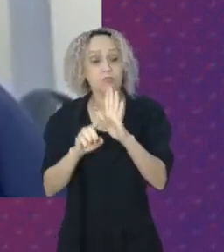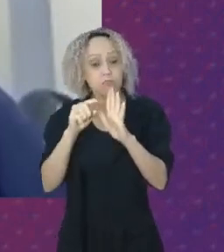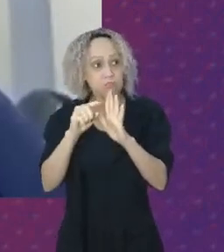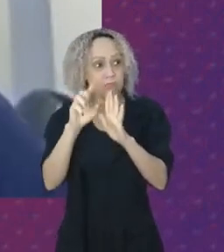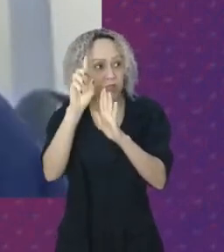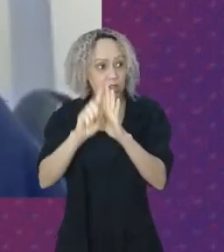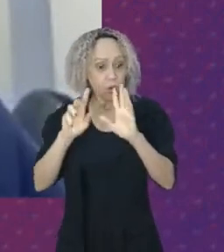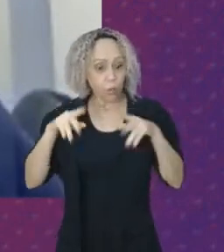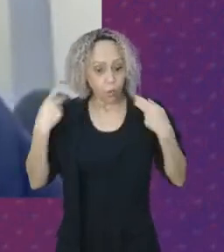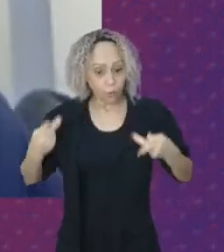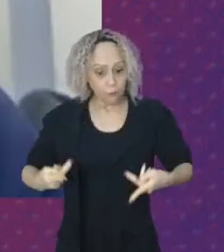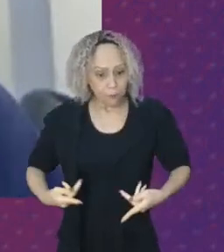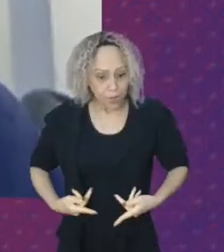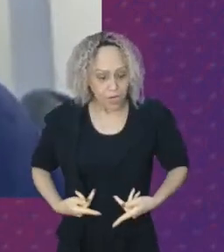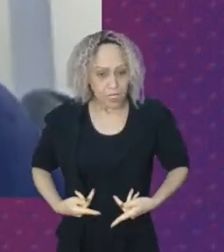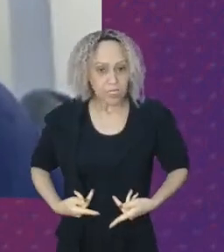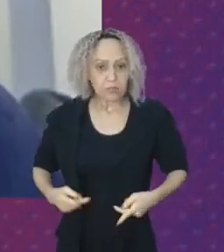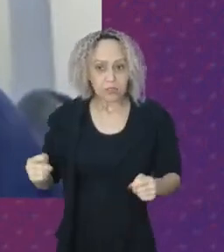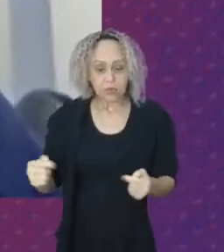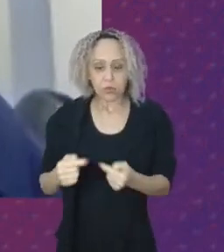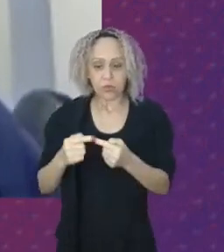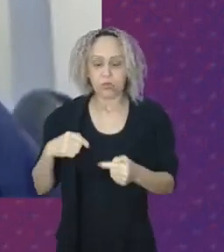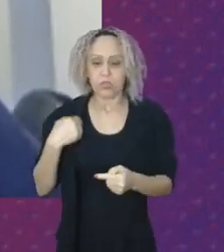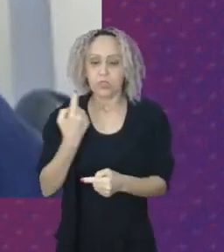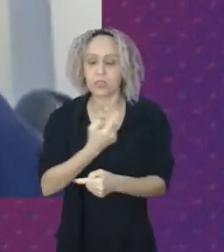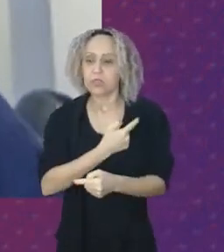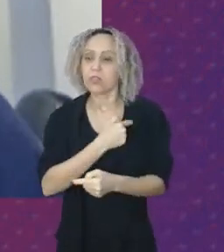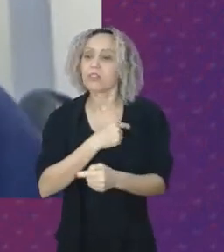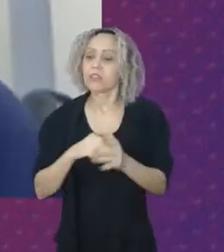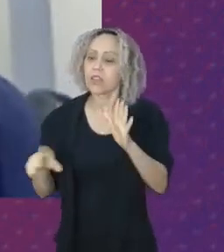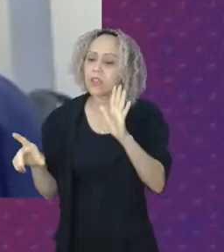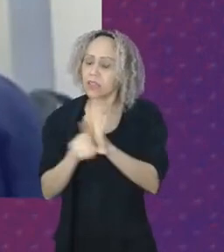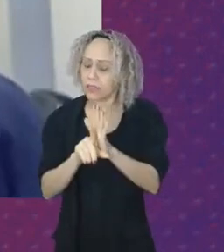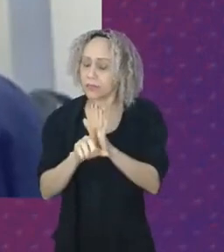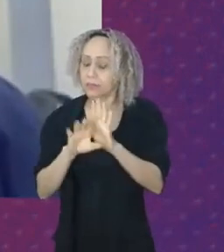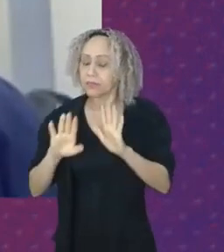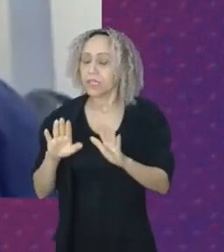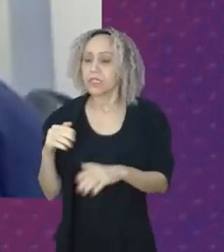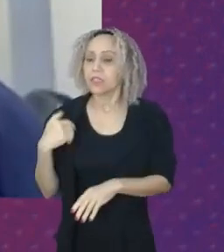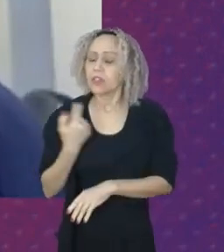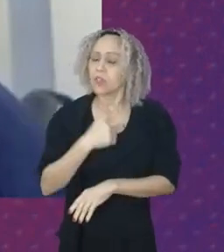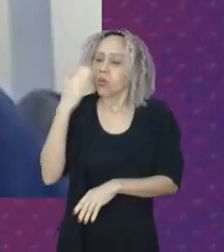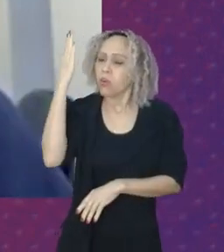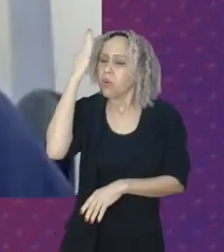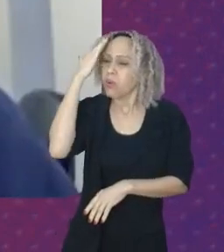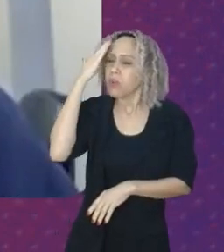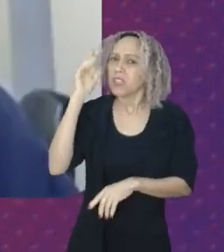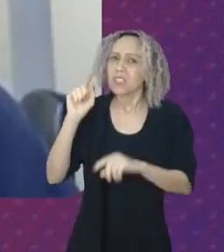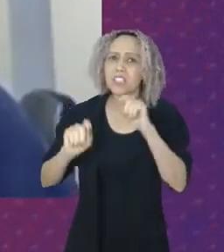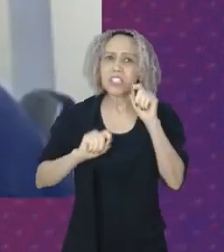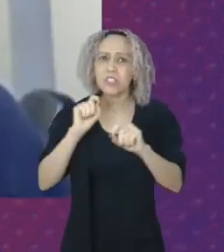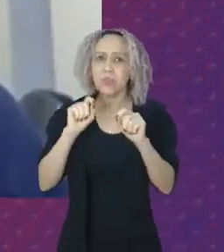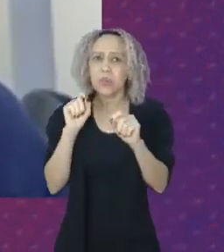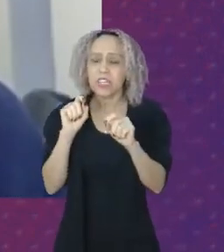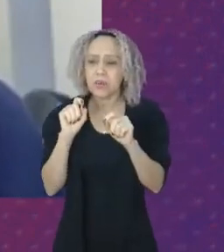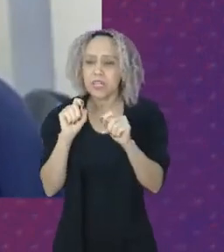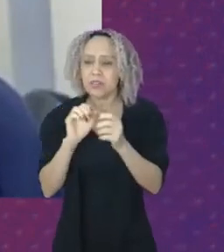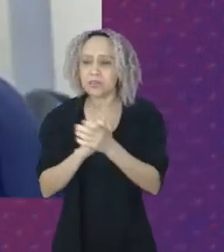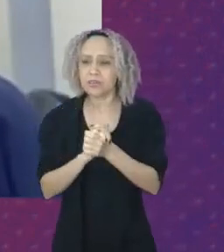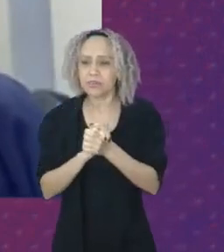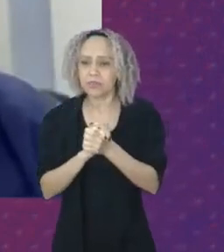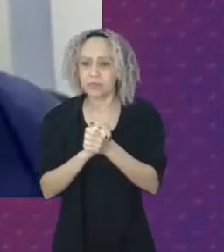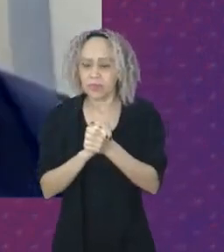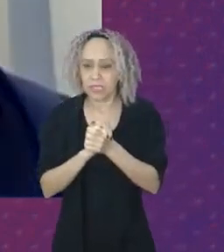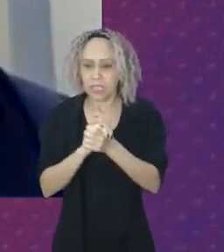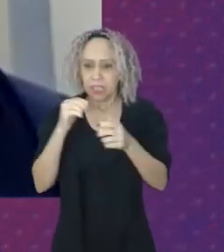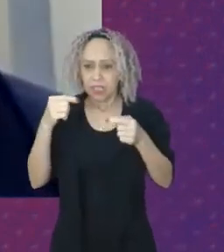humanidade, mas compreender também que a gente tem um desafio na produção de políticas de